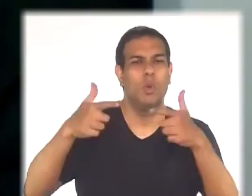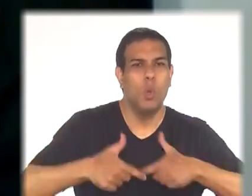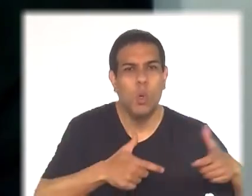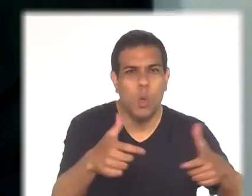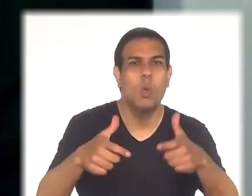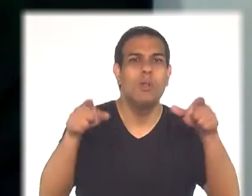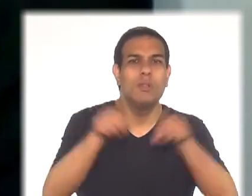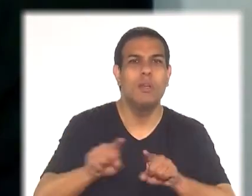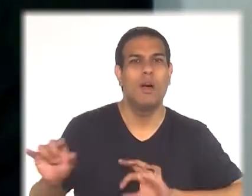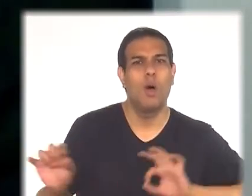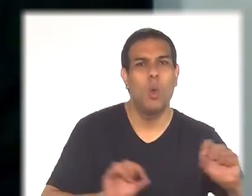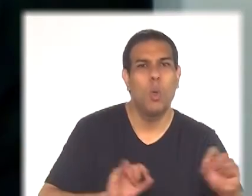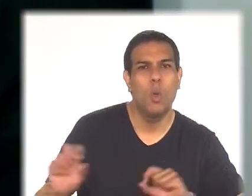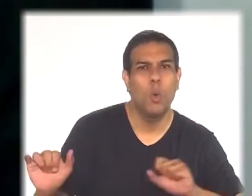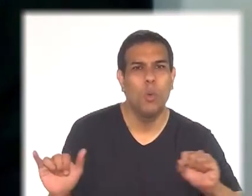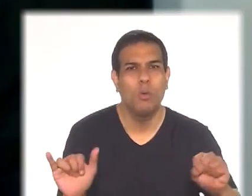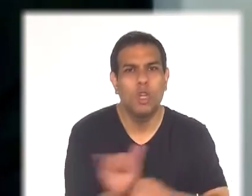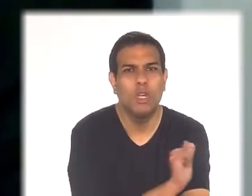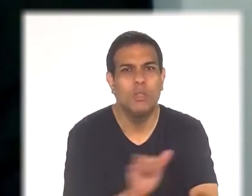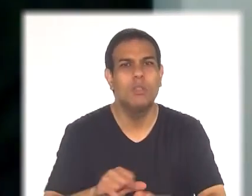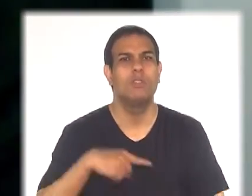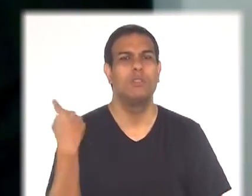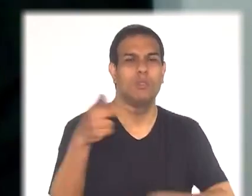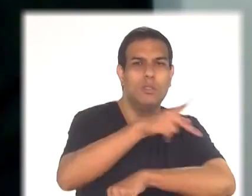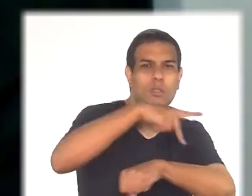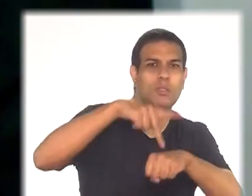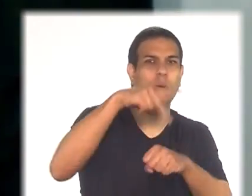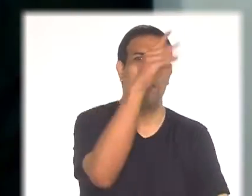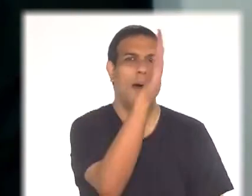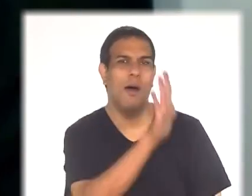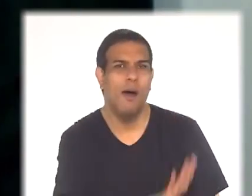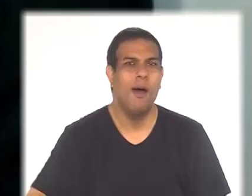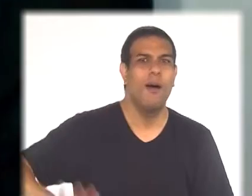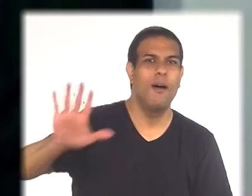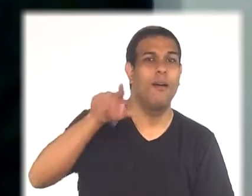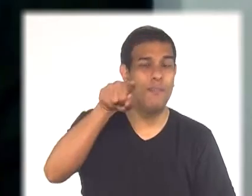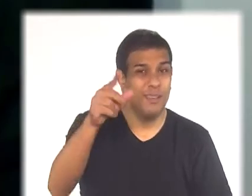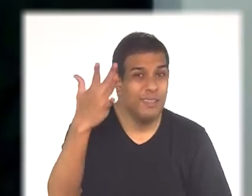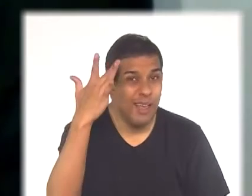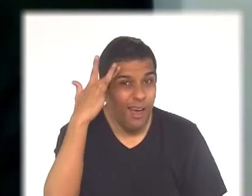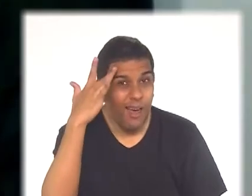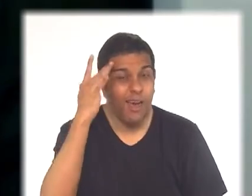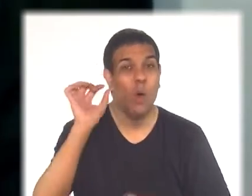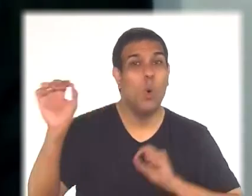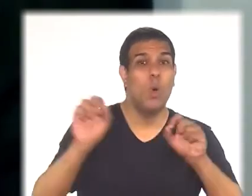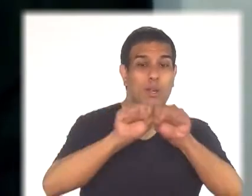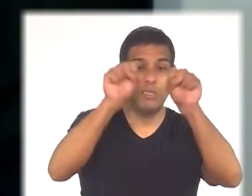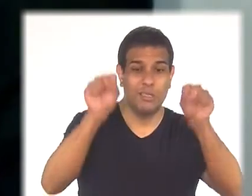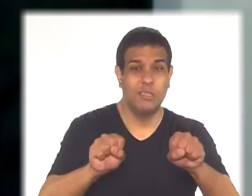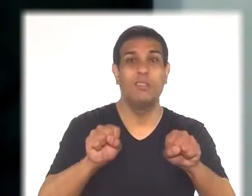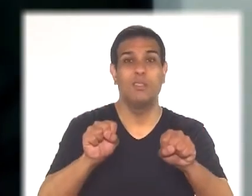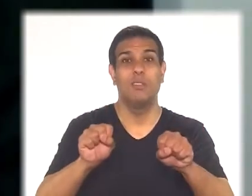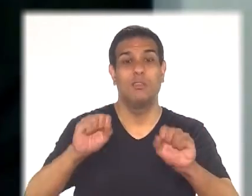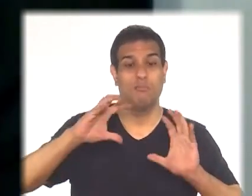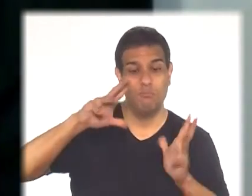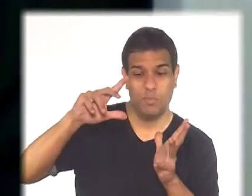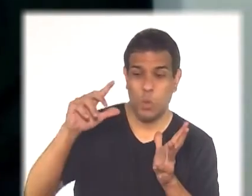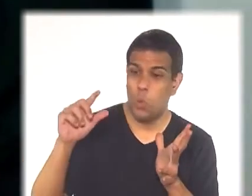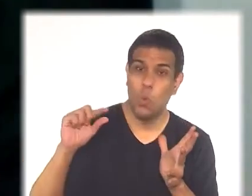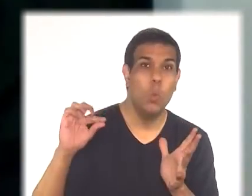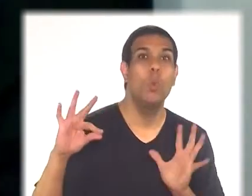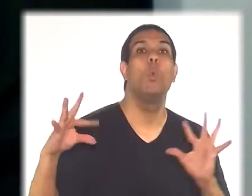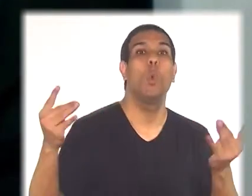investir na nossa produção local, produção estratégica, porque um país com a dimensão do Brasil, com o sistema universal, tem